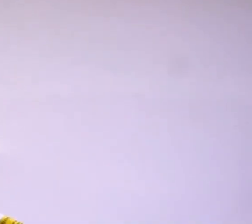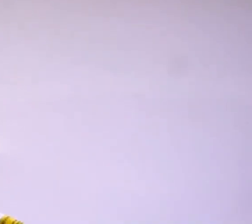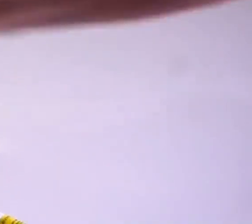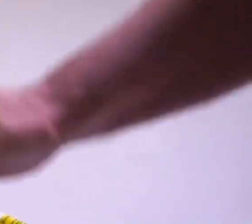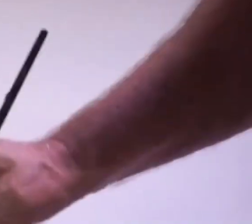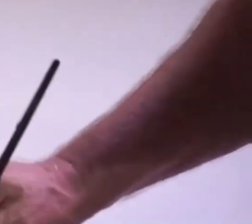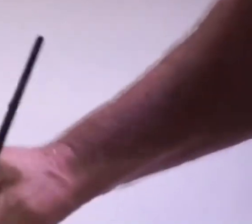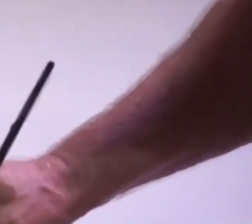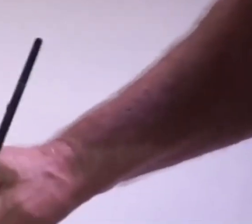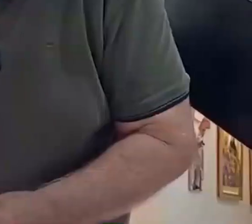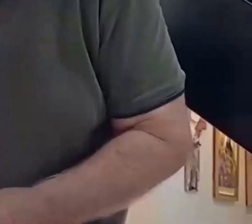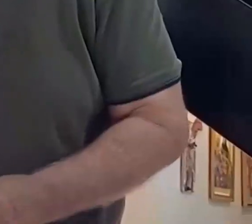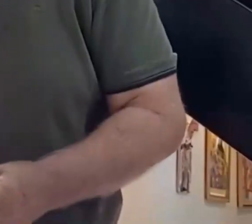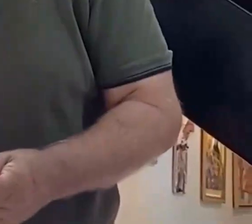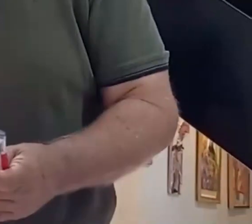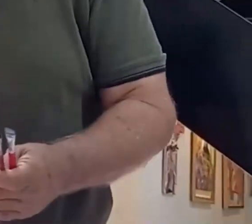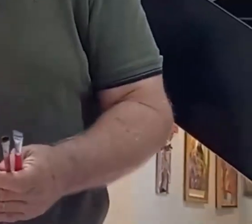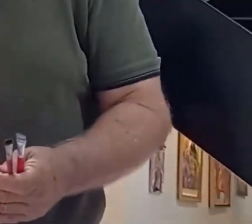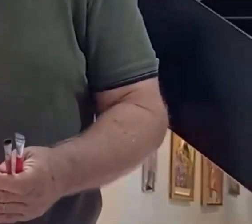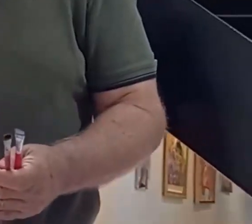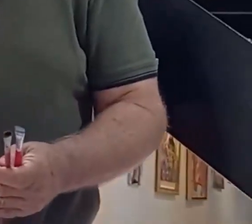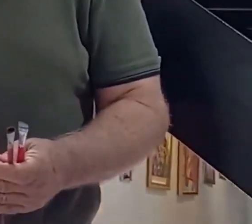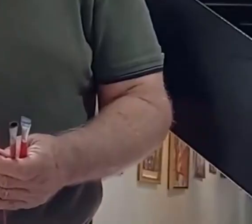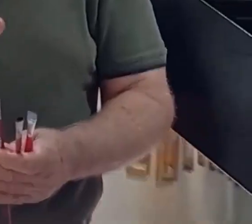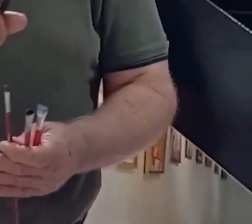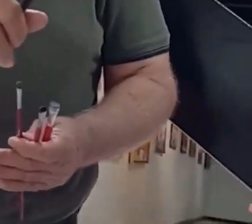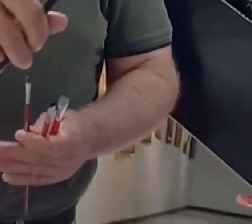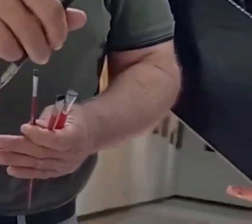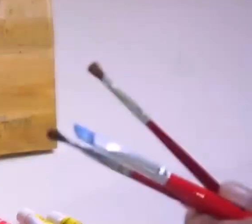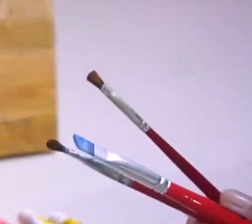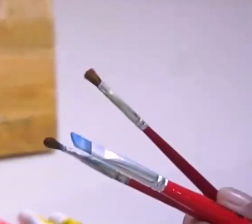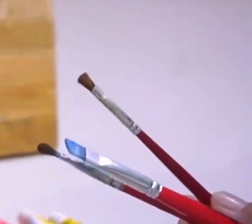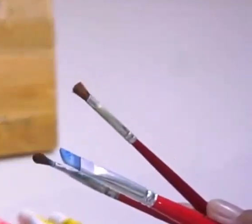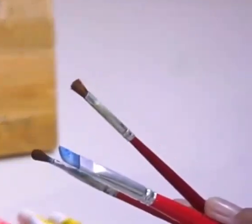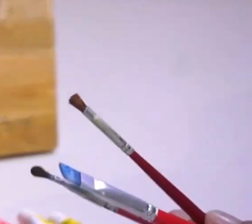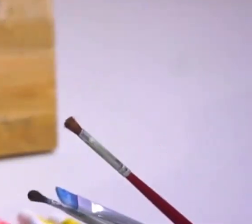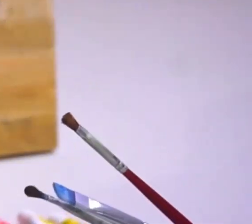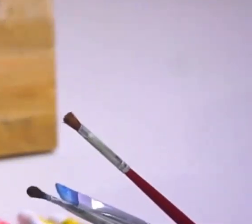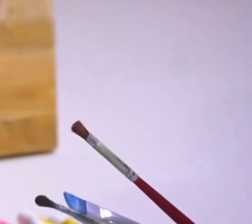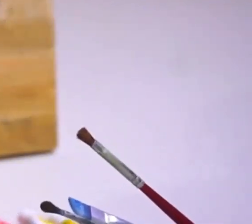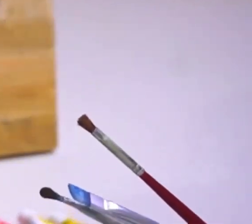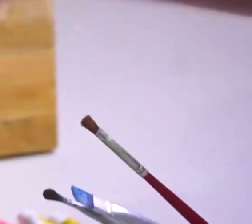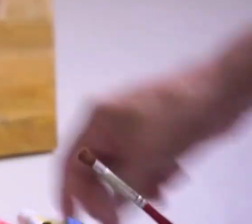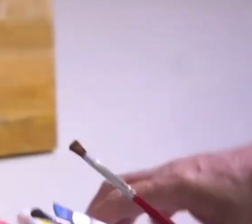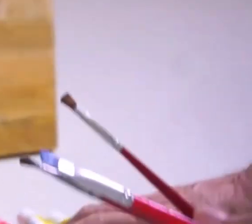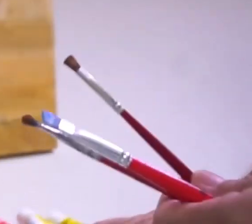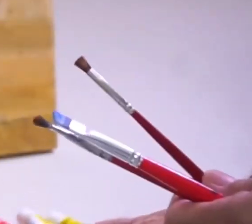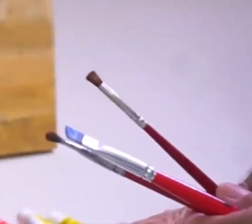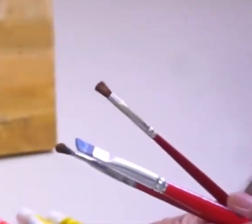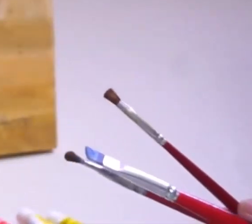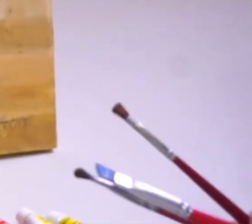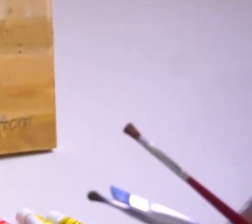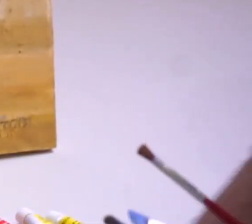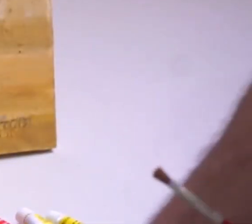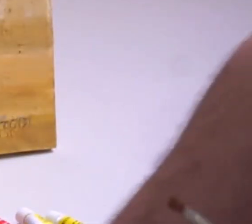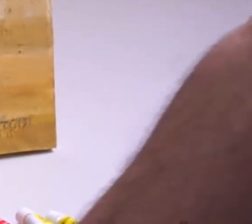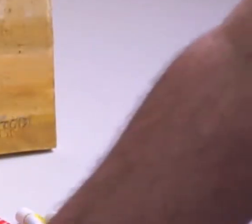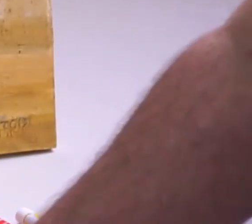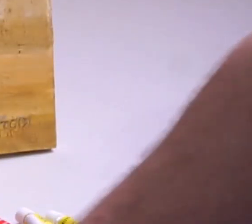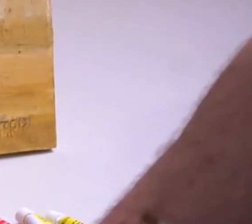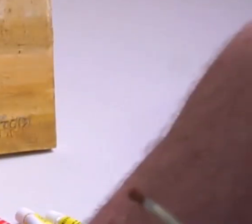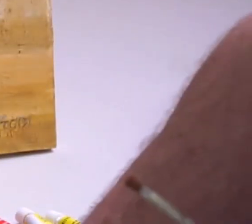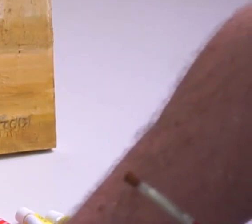duro não ia conseguir mesmo. Você não quer pintar? Experimentar? Experimente. Pegue o azul aqui